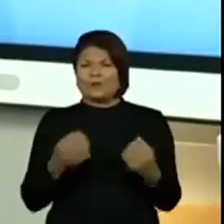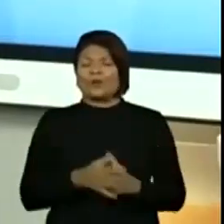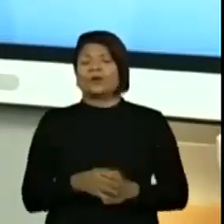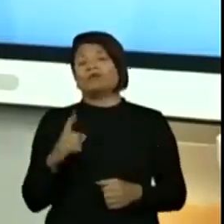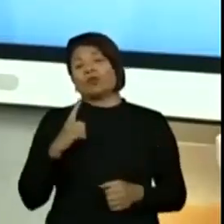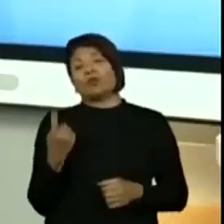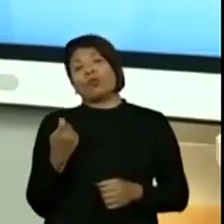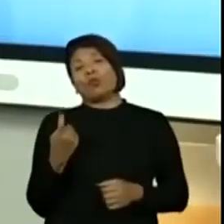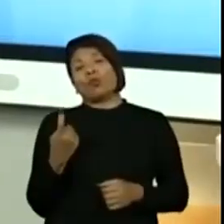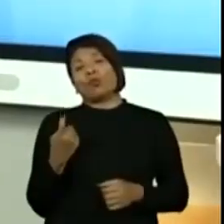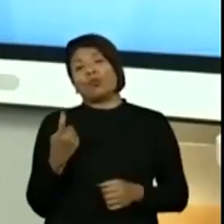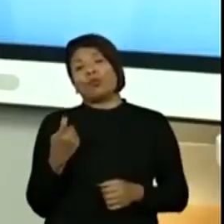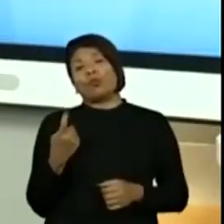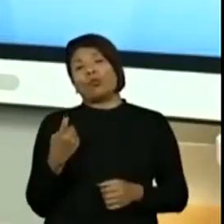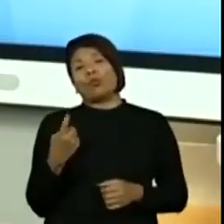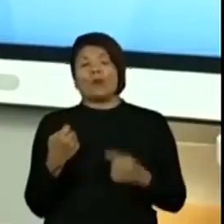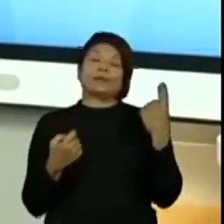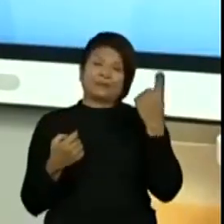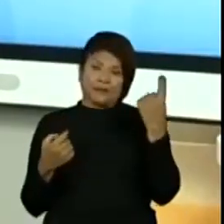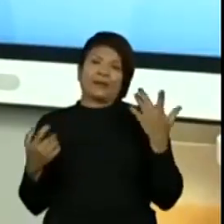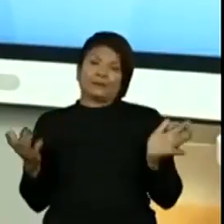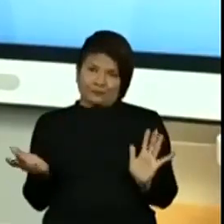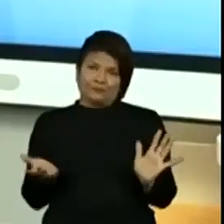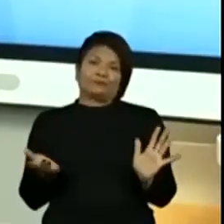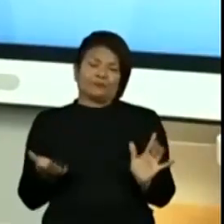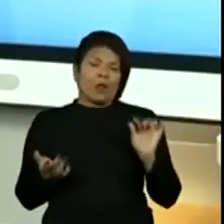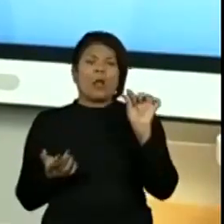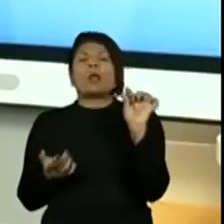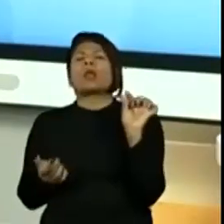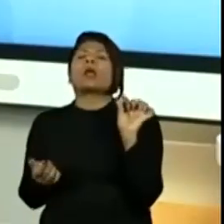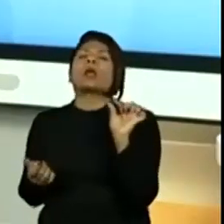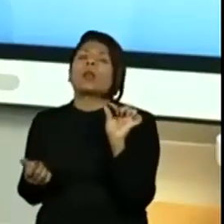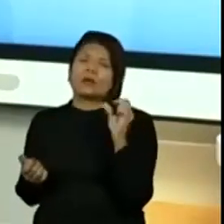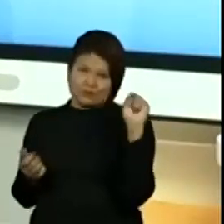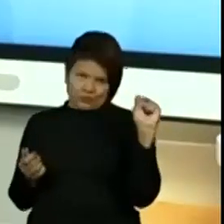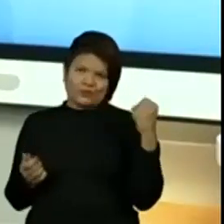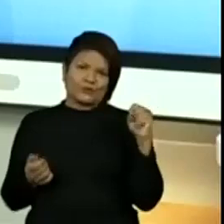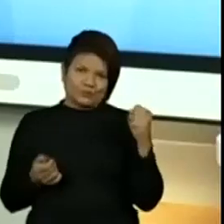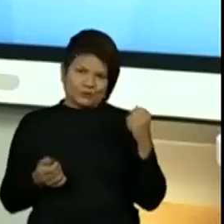tem um algarismo será o primeiro. Então, 8.